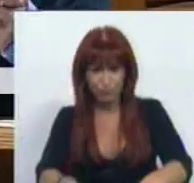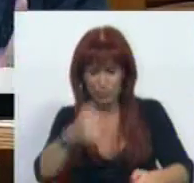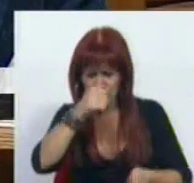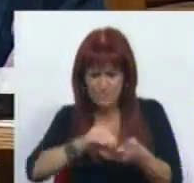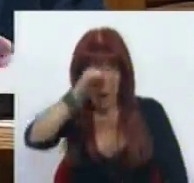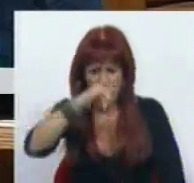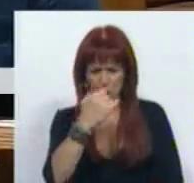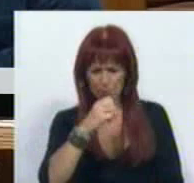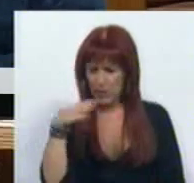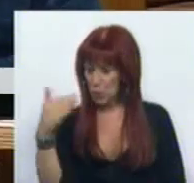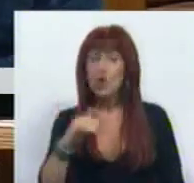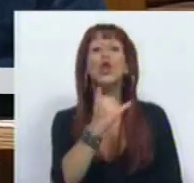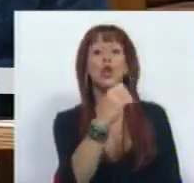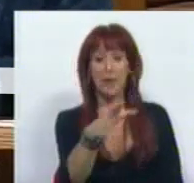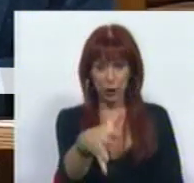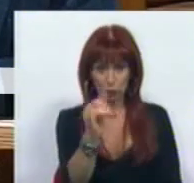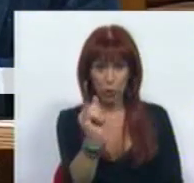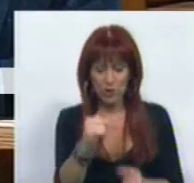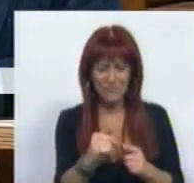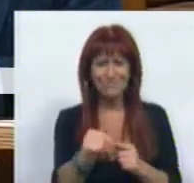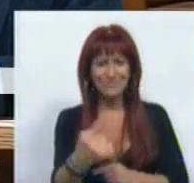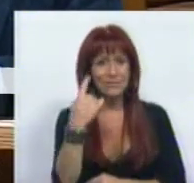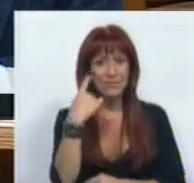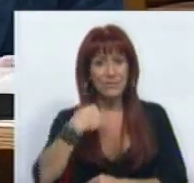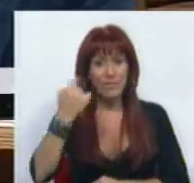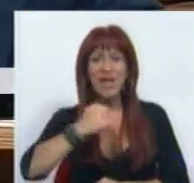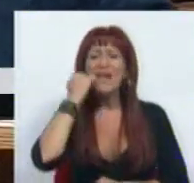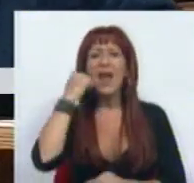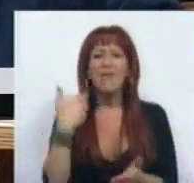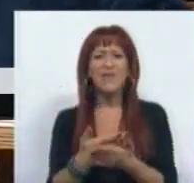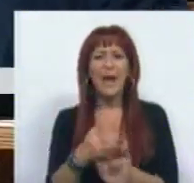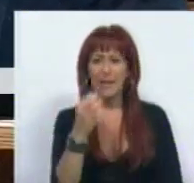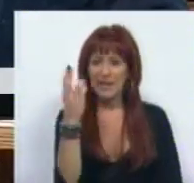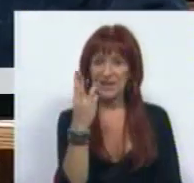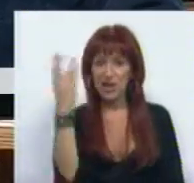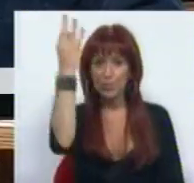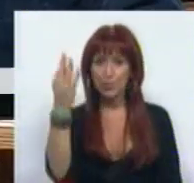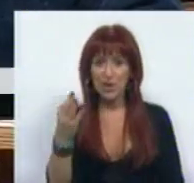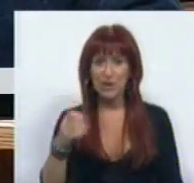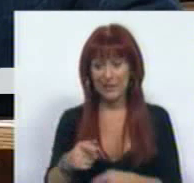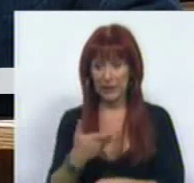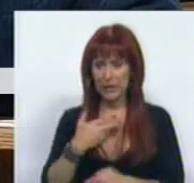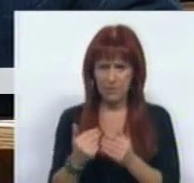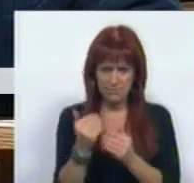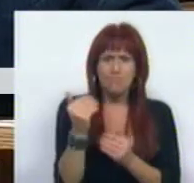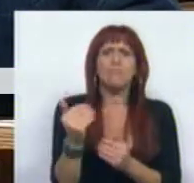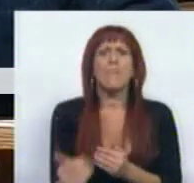acumulada em 2011 e 2012, significará um agravamento de 3 pontos no nosso